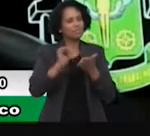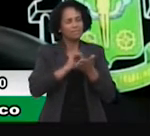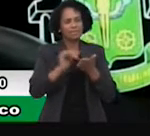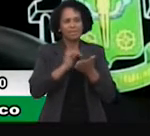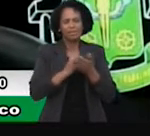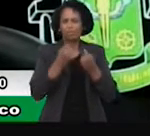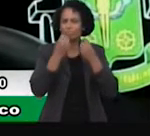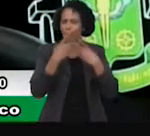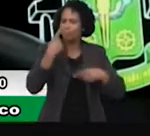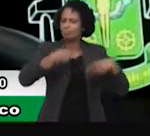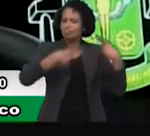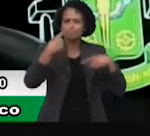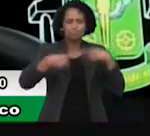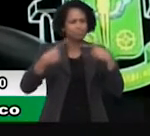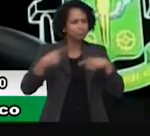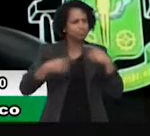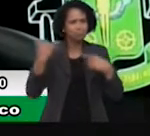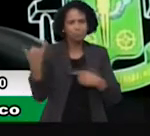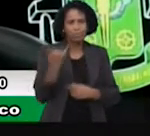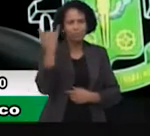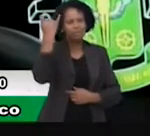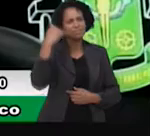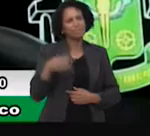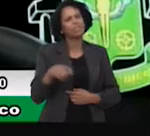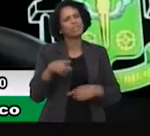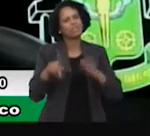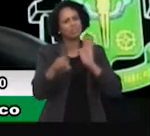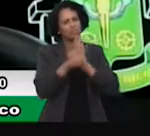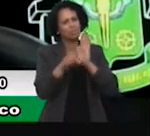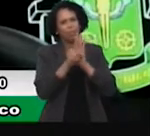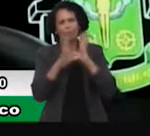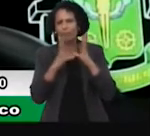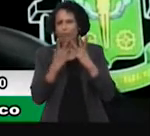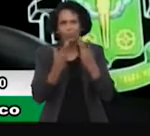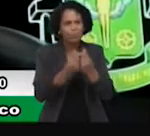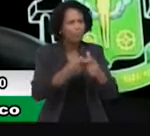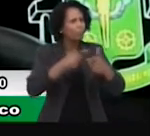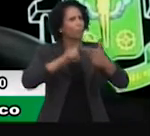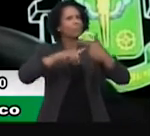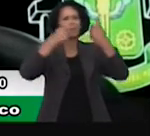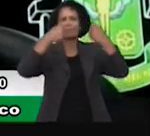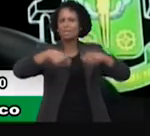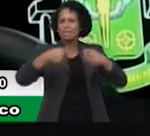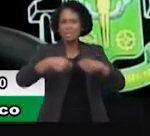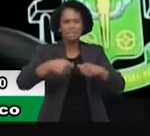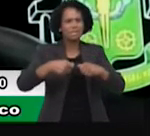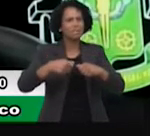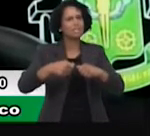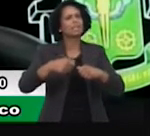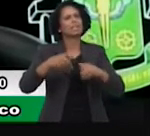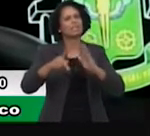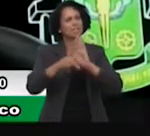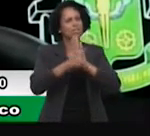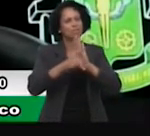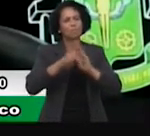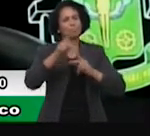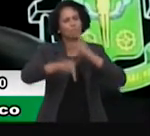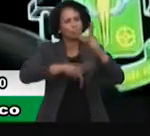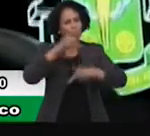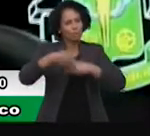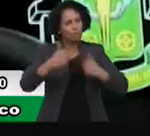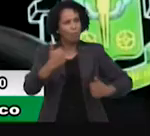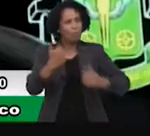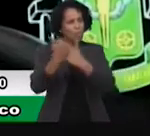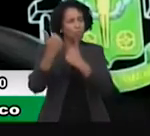fazendo debates relevantes, que vá de encontro à família, que vá de encontro à necessidade do nosso povo. Vossa Excelência foi um